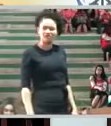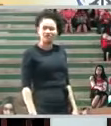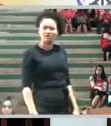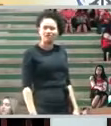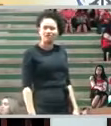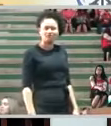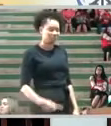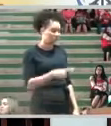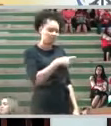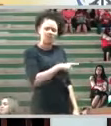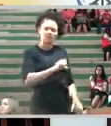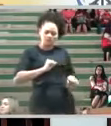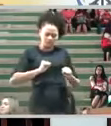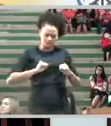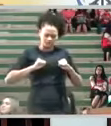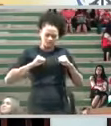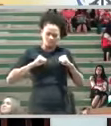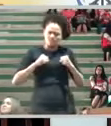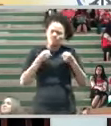Mas eles não desistiam.